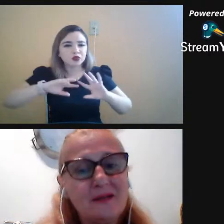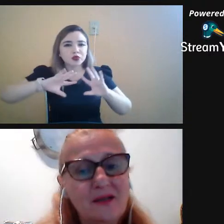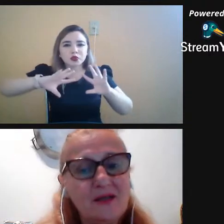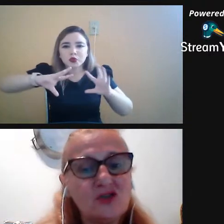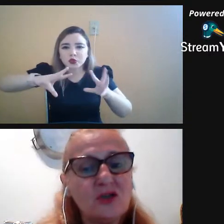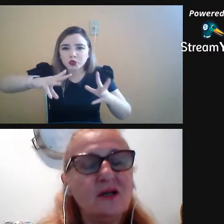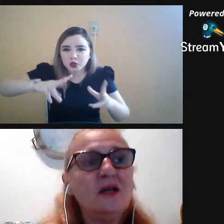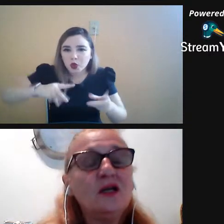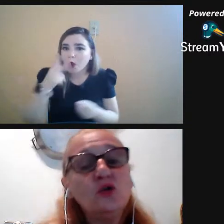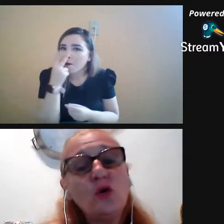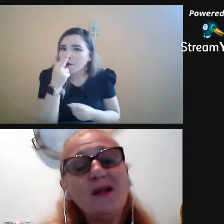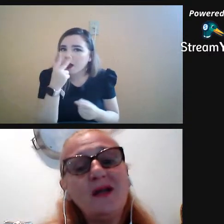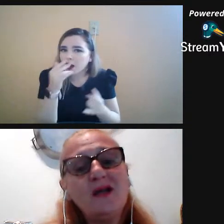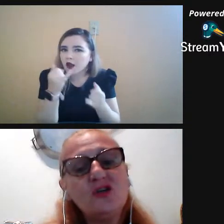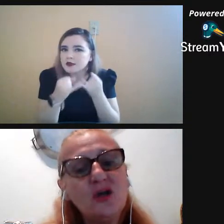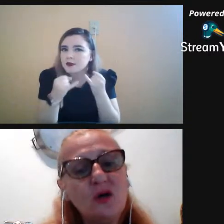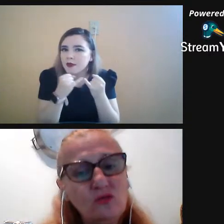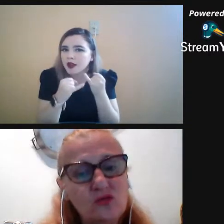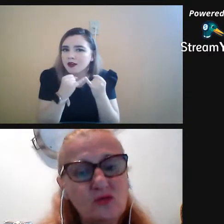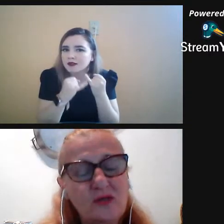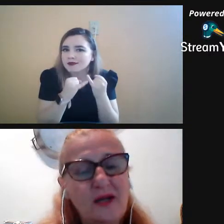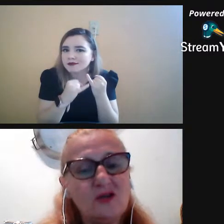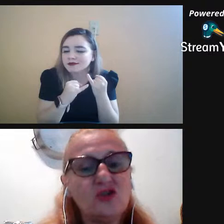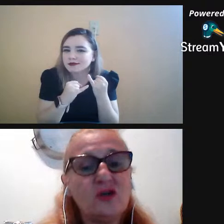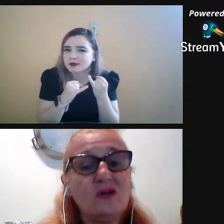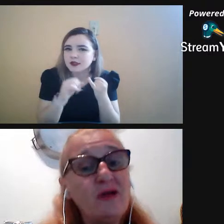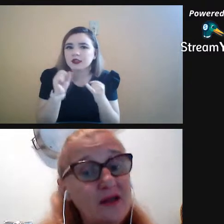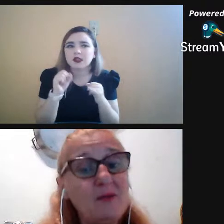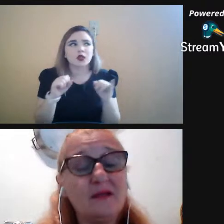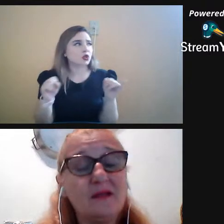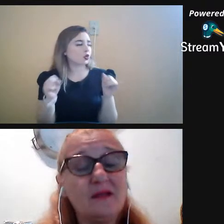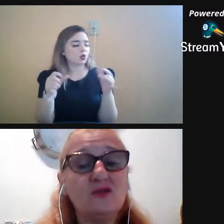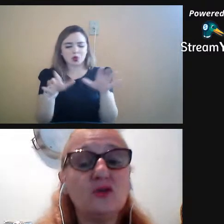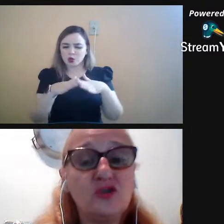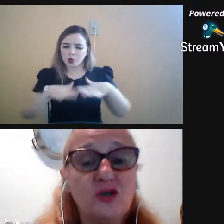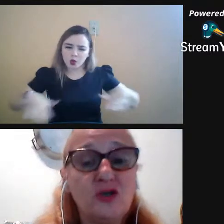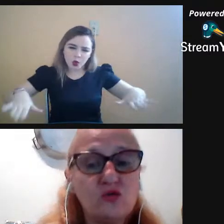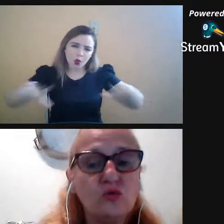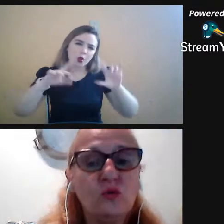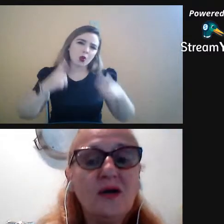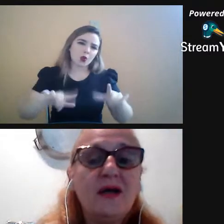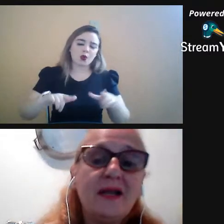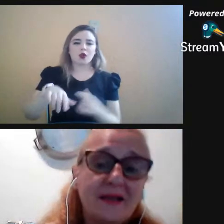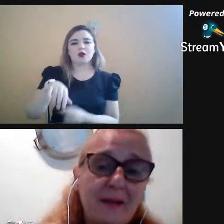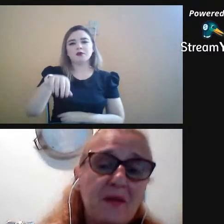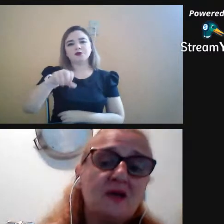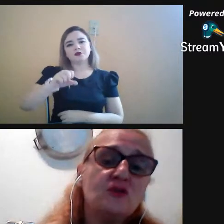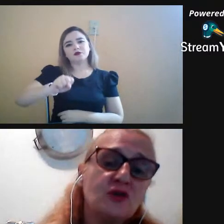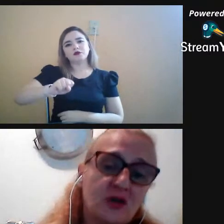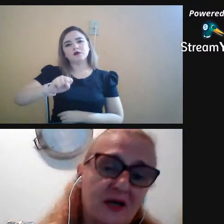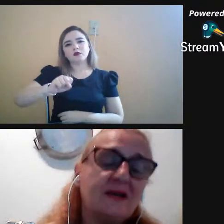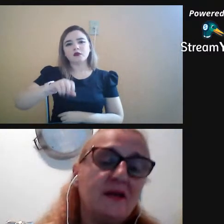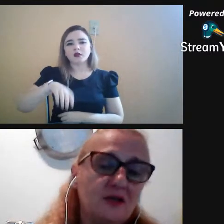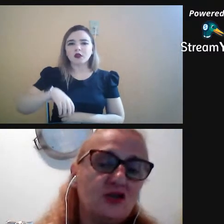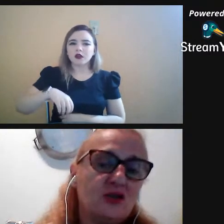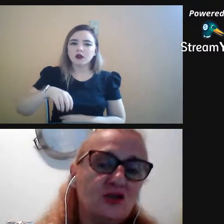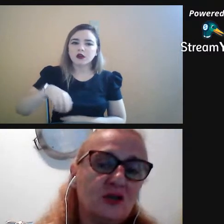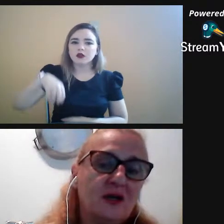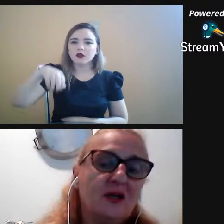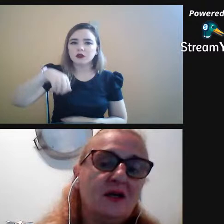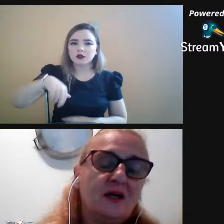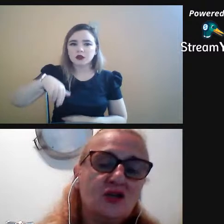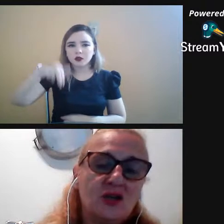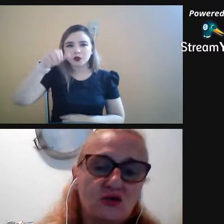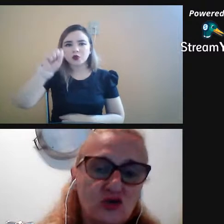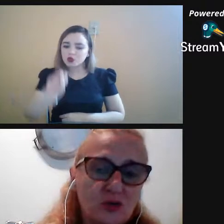é semelhante. Então, se eu pego a Mata Atlântica, em toda a região do Sudeste, que vai até a Mata Atlântica, pode chegar até o Sul, ele tem